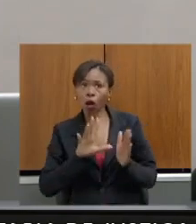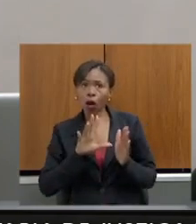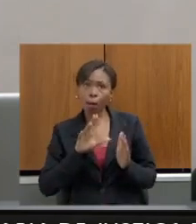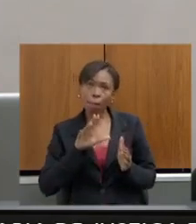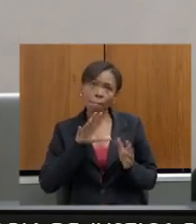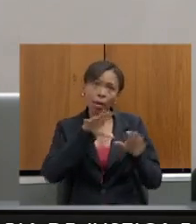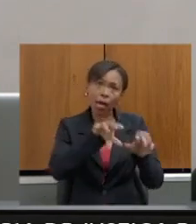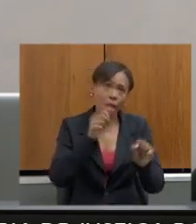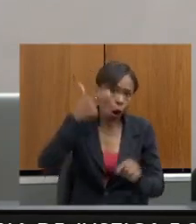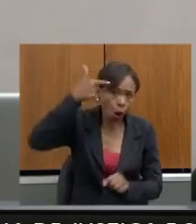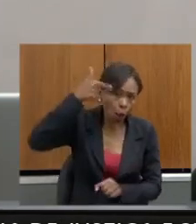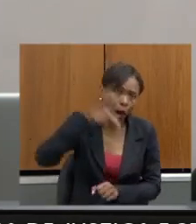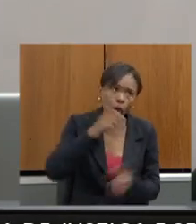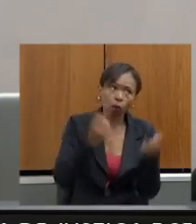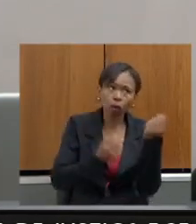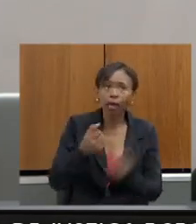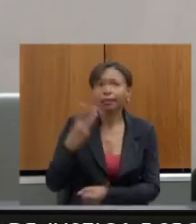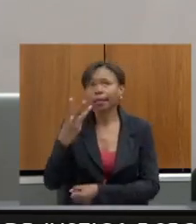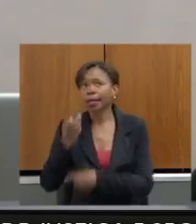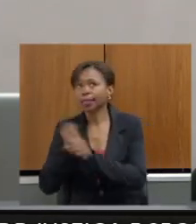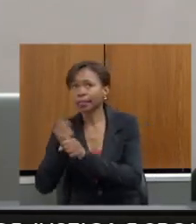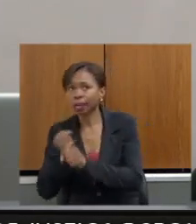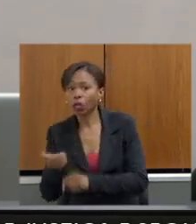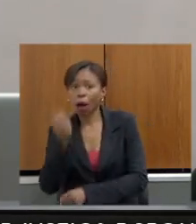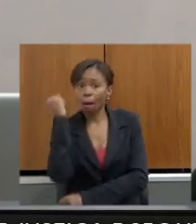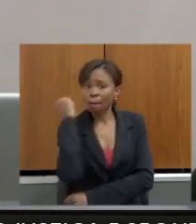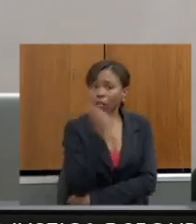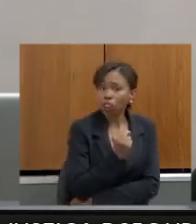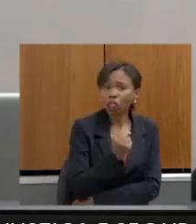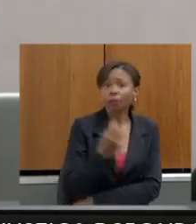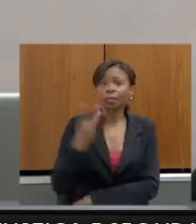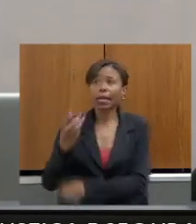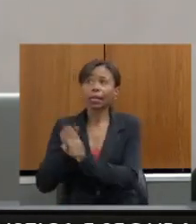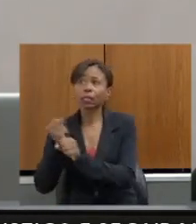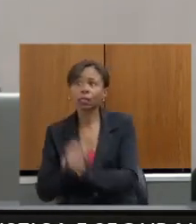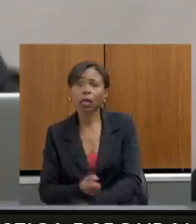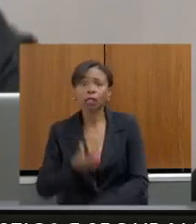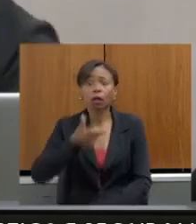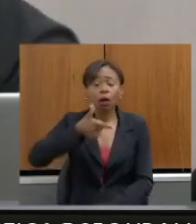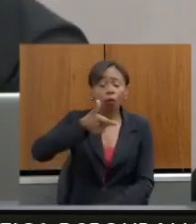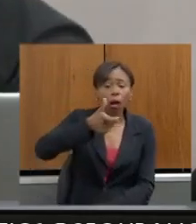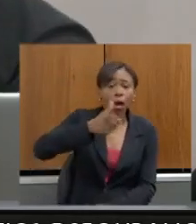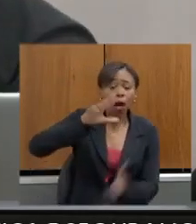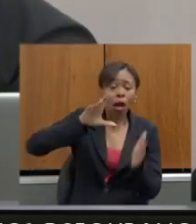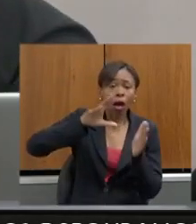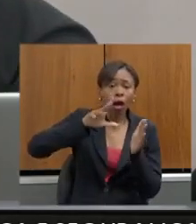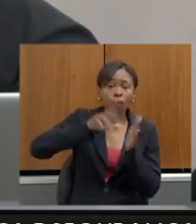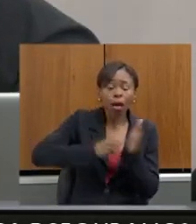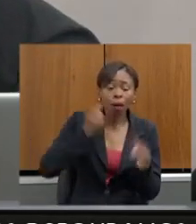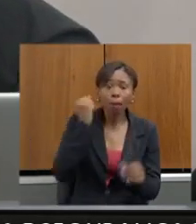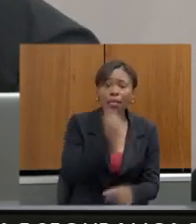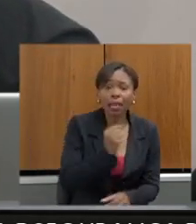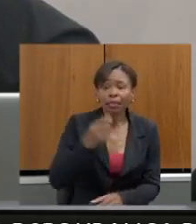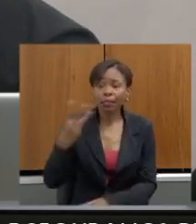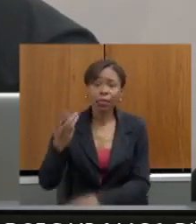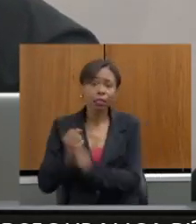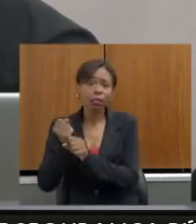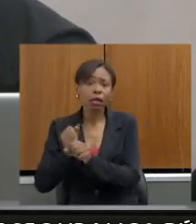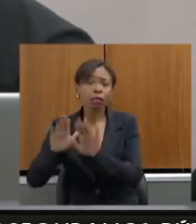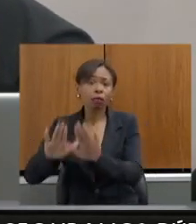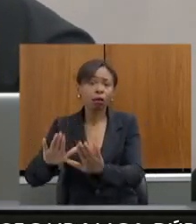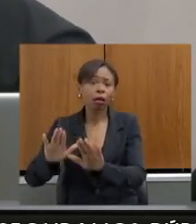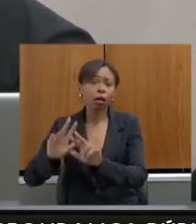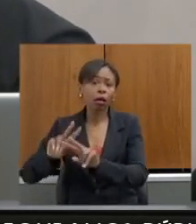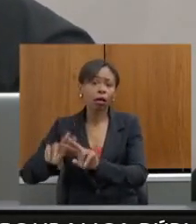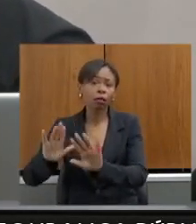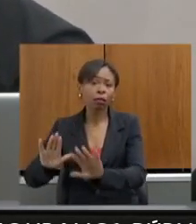três anos se por homicídio três anos se for lá trouxe três anos pois régua não tem doce